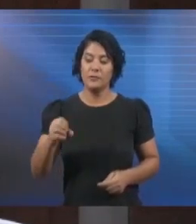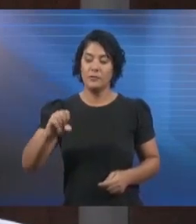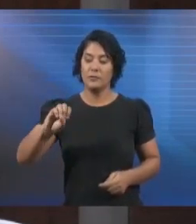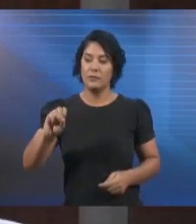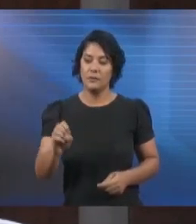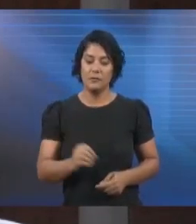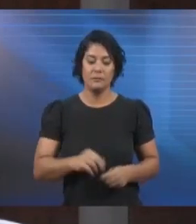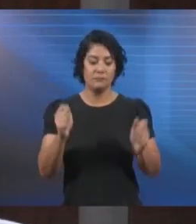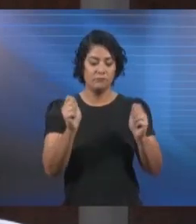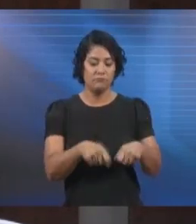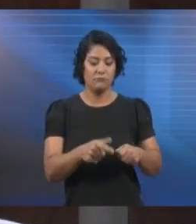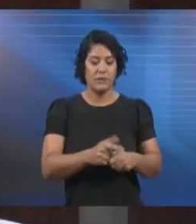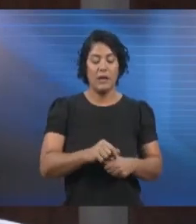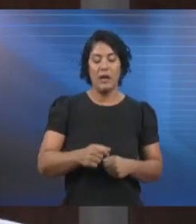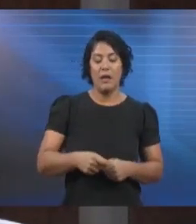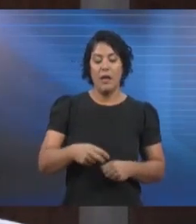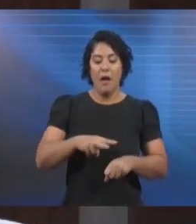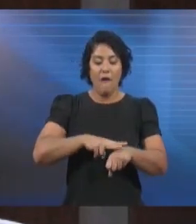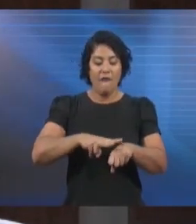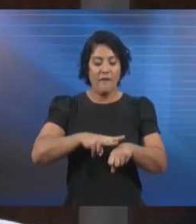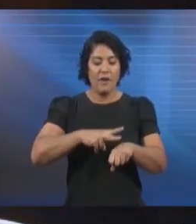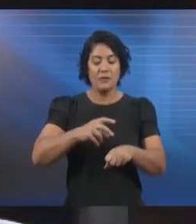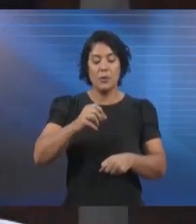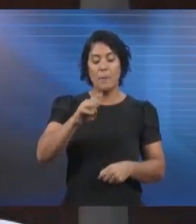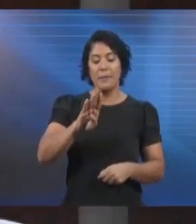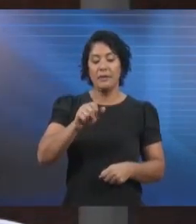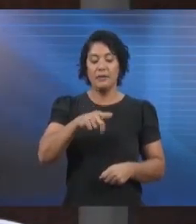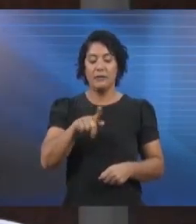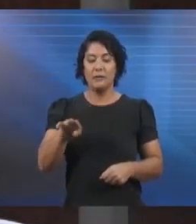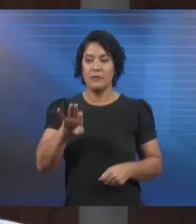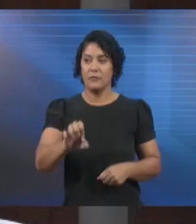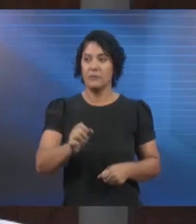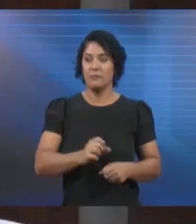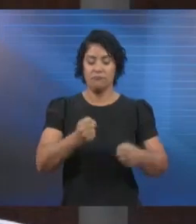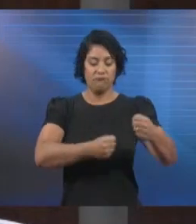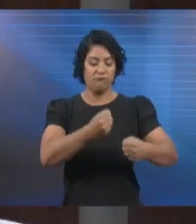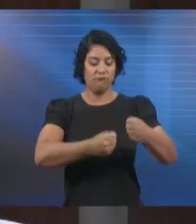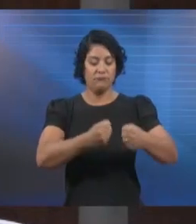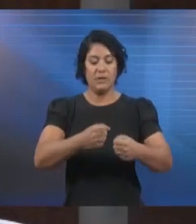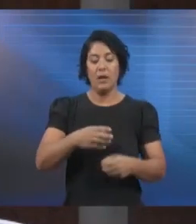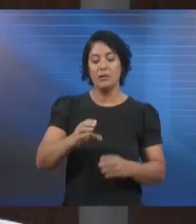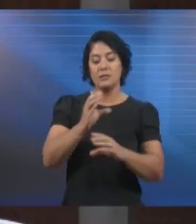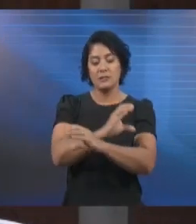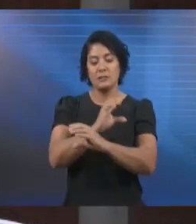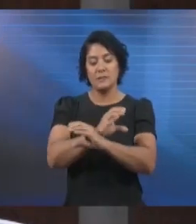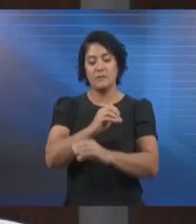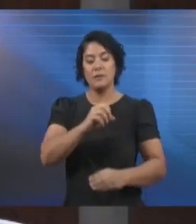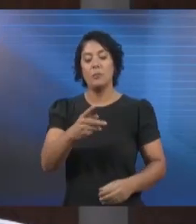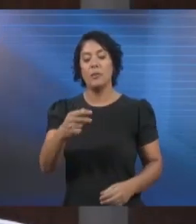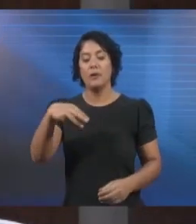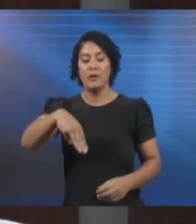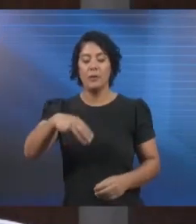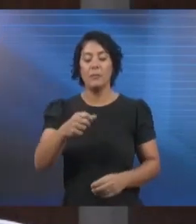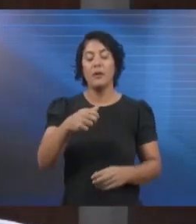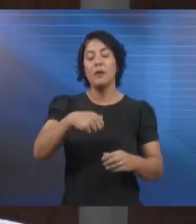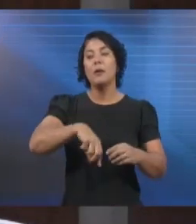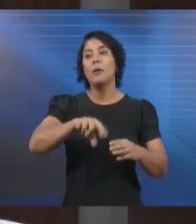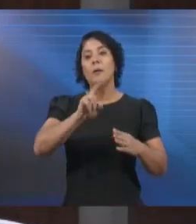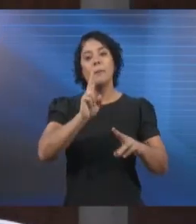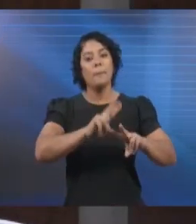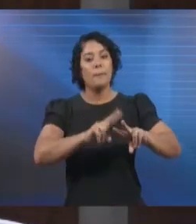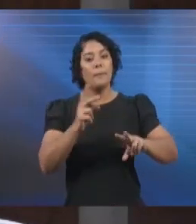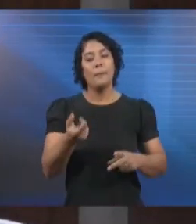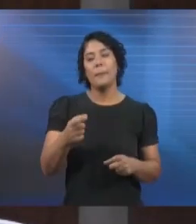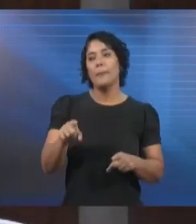doação de vidros de blindagem para uso em veículos oficiais da polícia civil na polícia militar e da polícia penal do Rio Grande